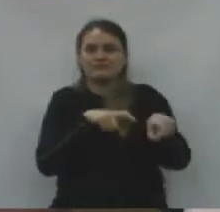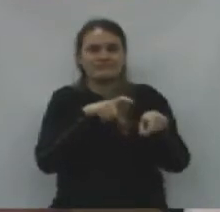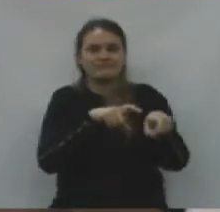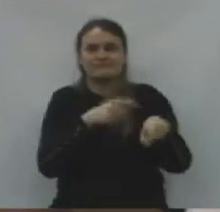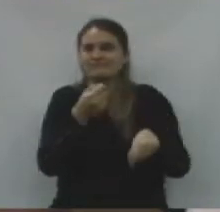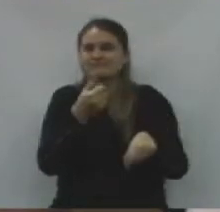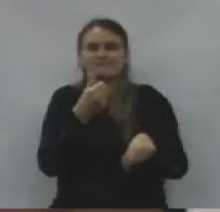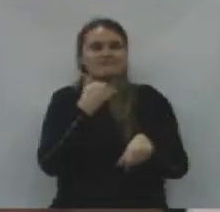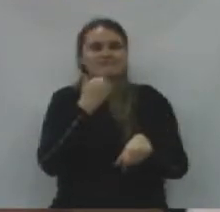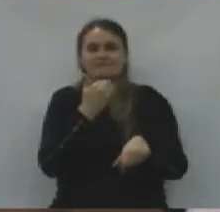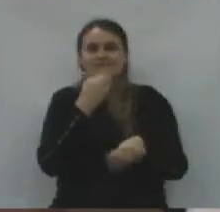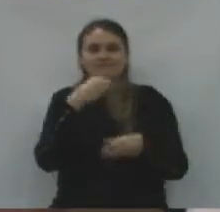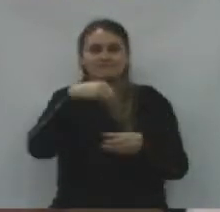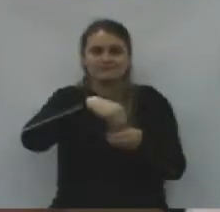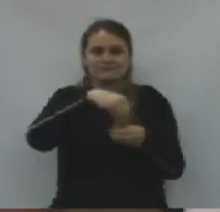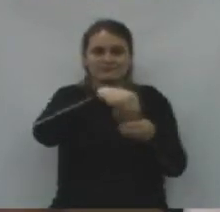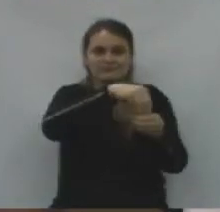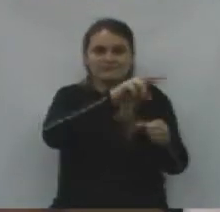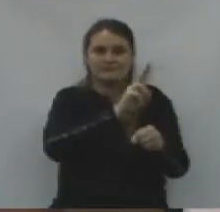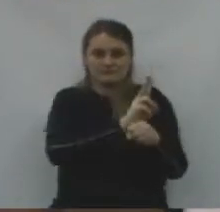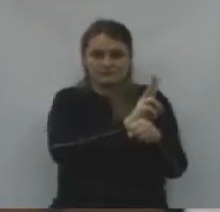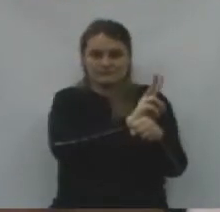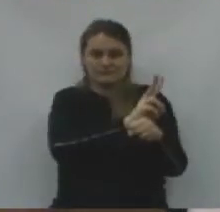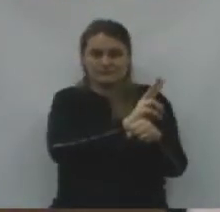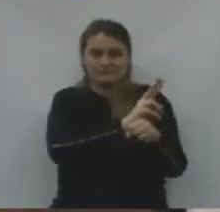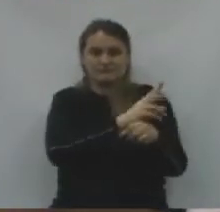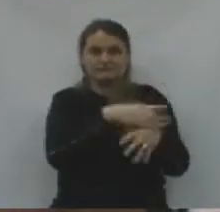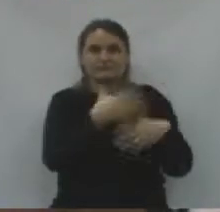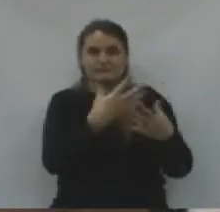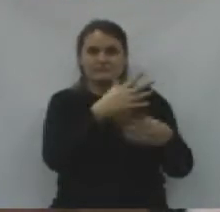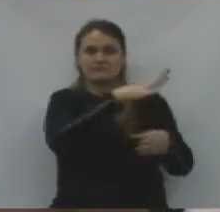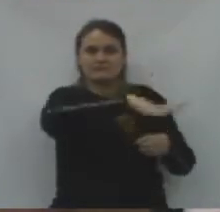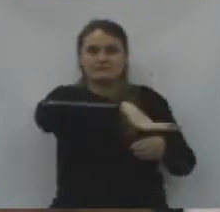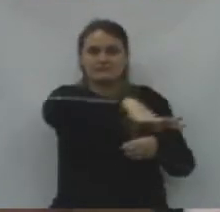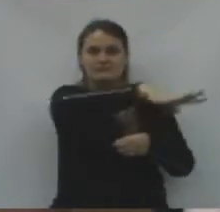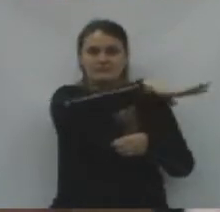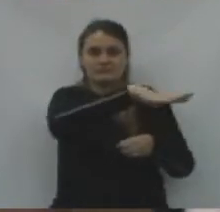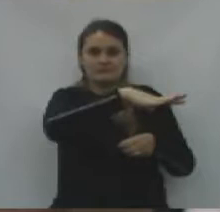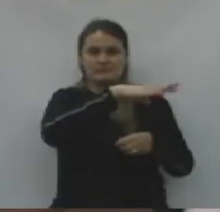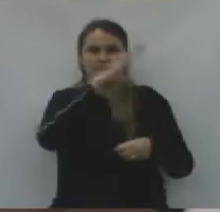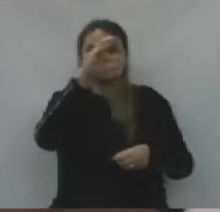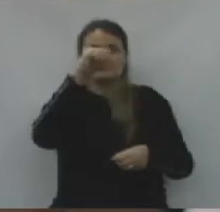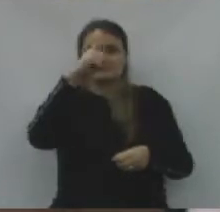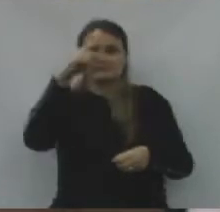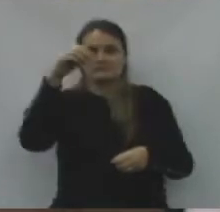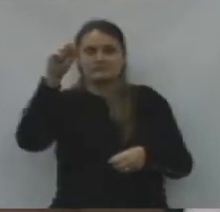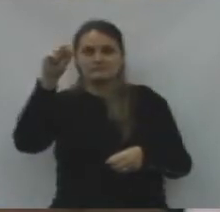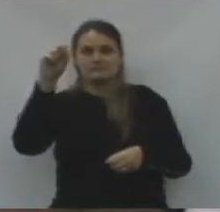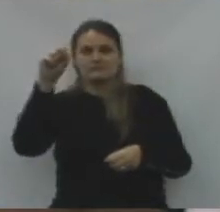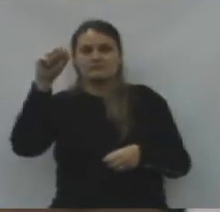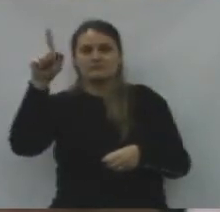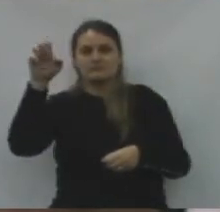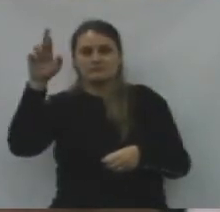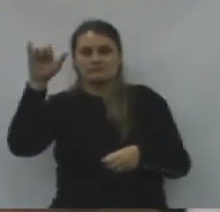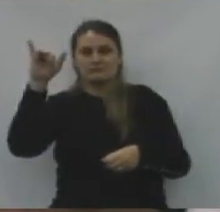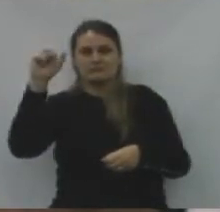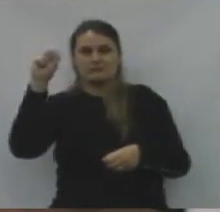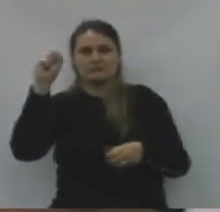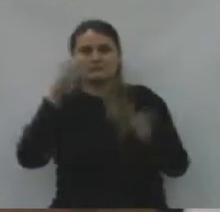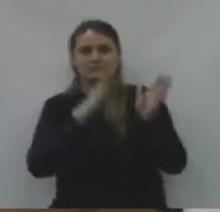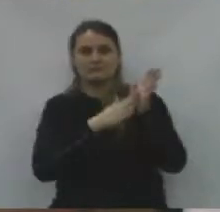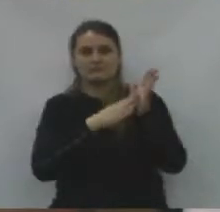de toda a nossa região desde a região dos campos gerais até o segundo o planalto